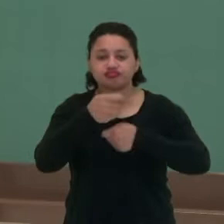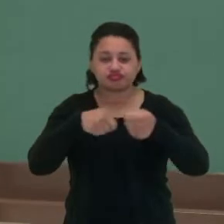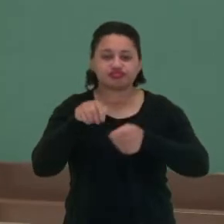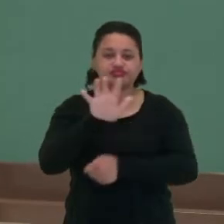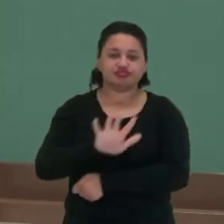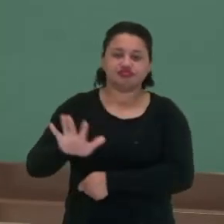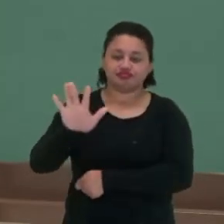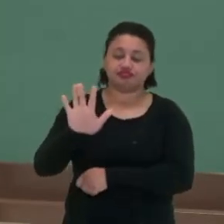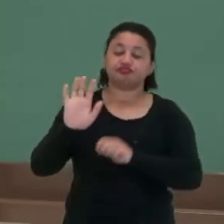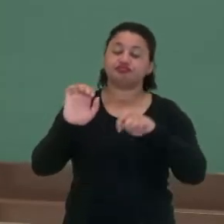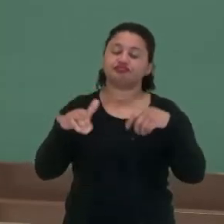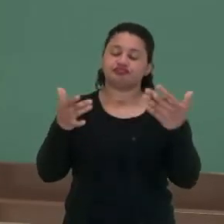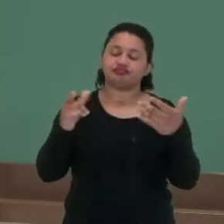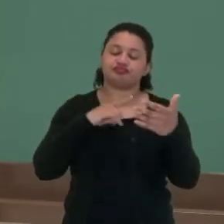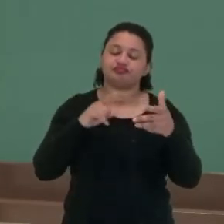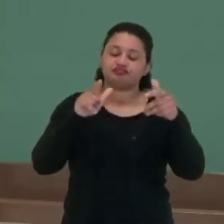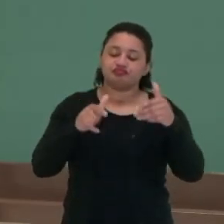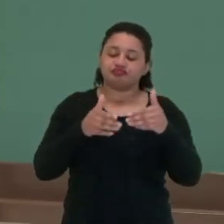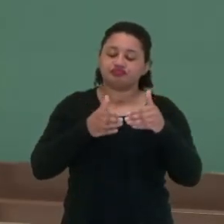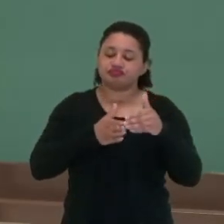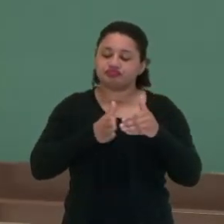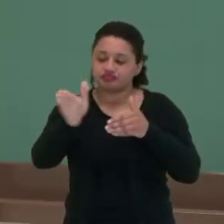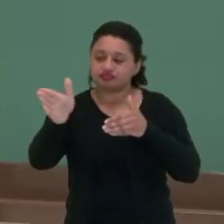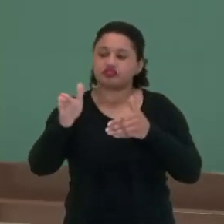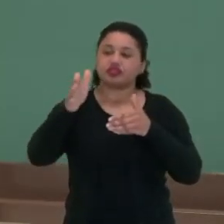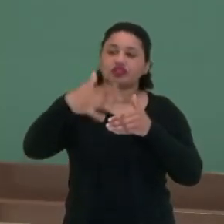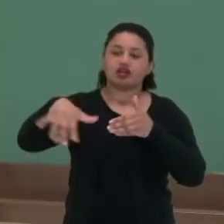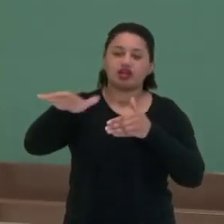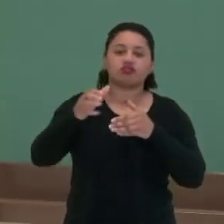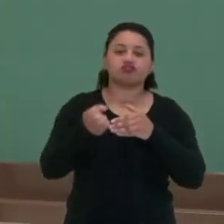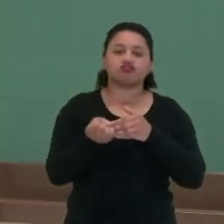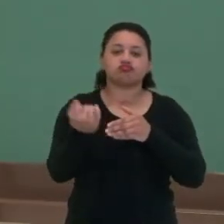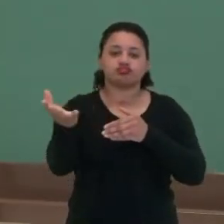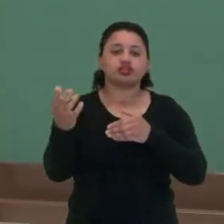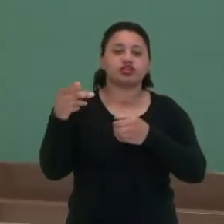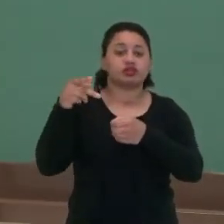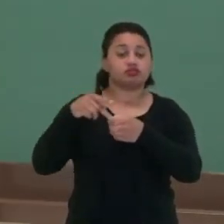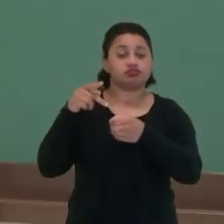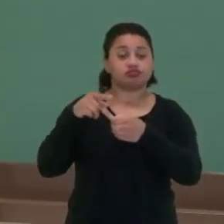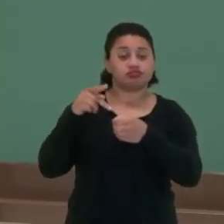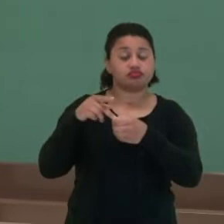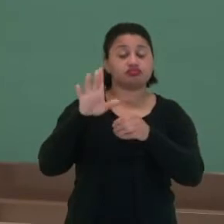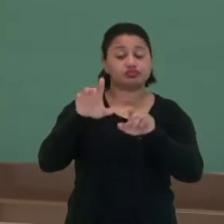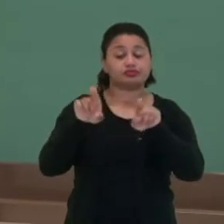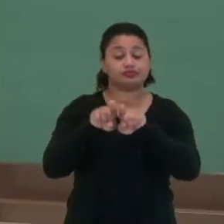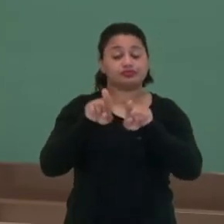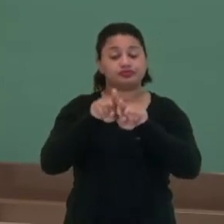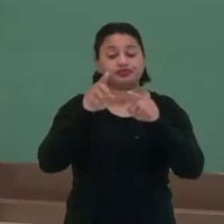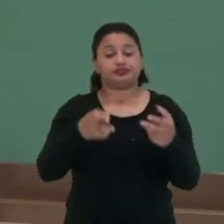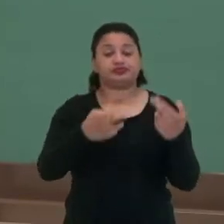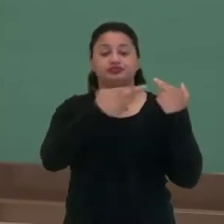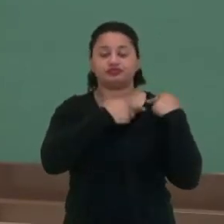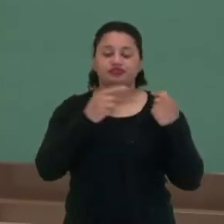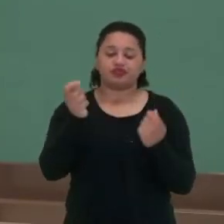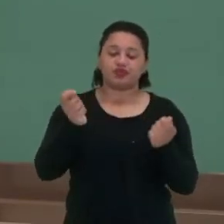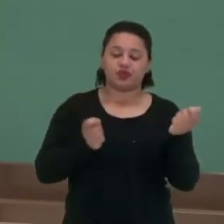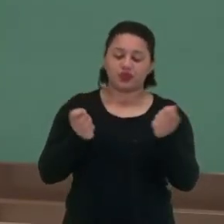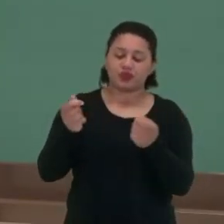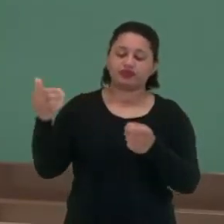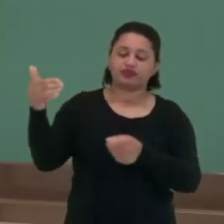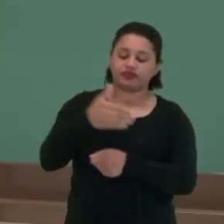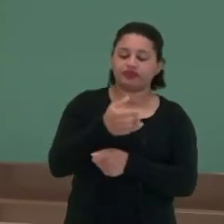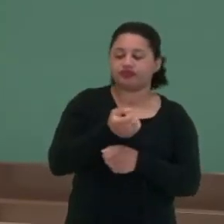essa porta de saída para o mundo por meio do Golfo Pérsico, ele também é responsável pelo controle de